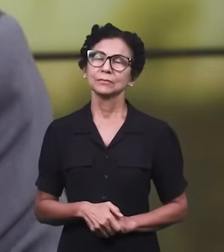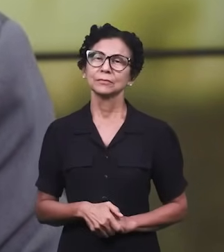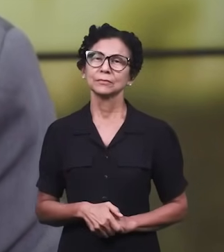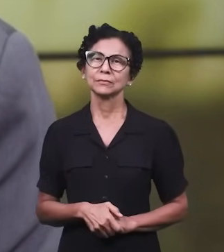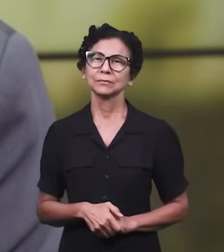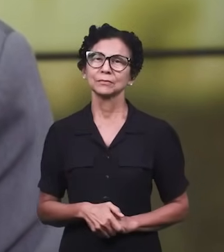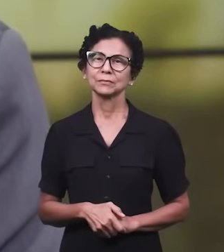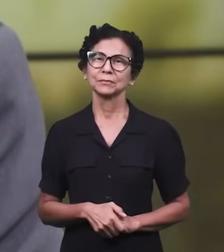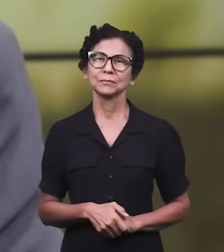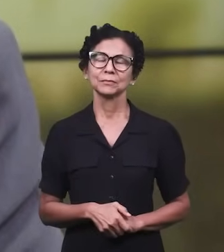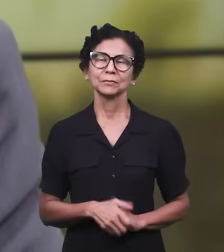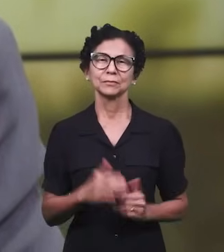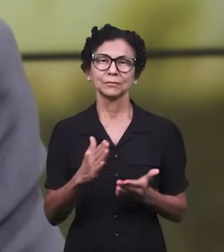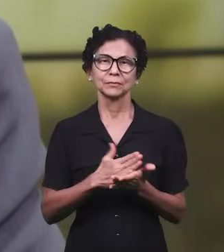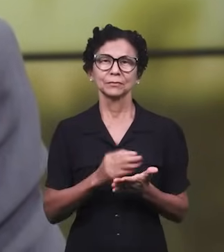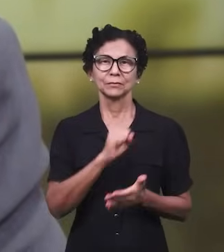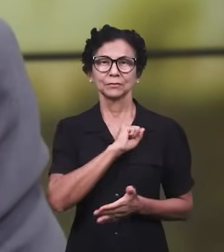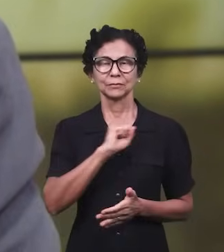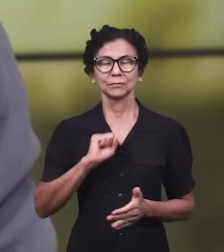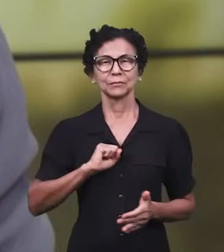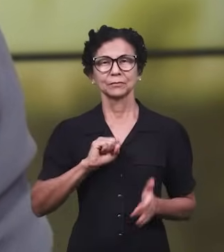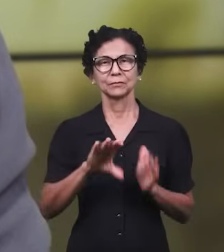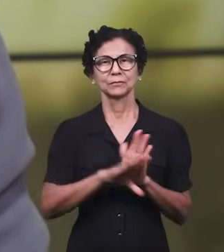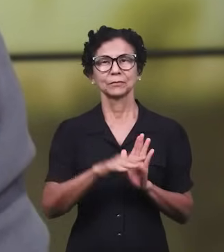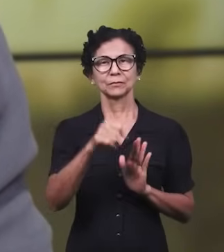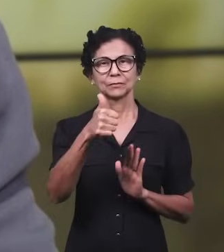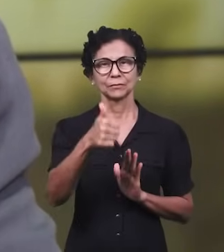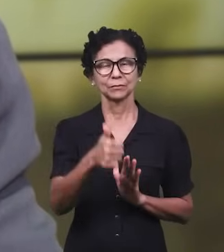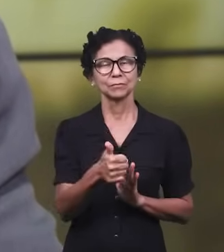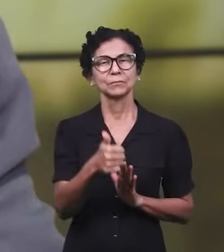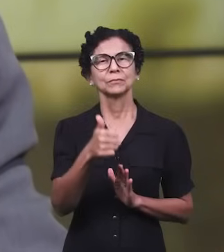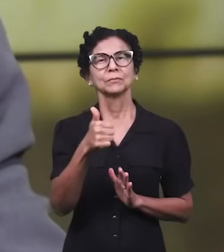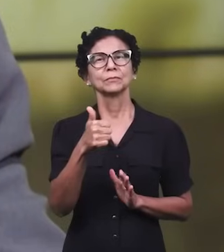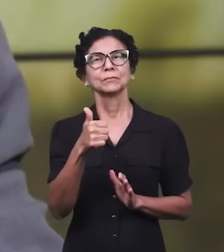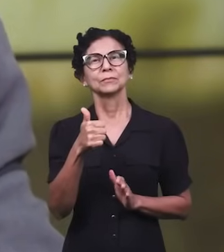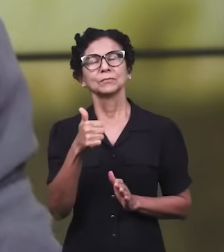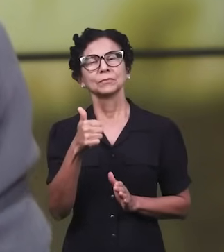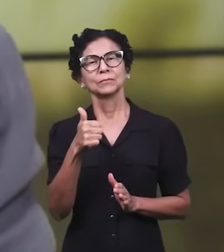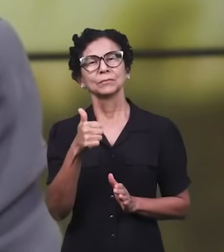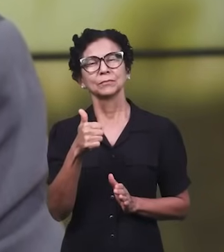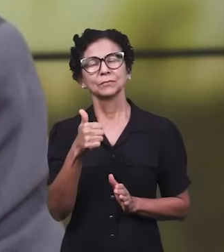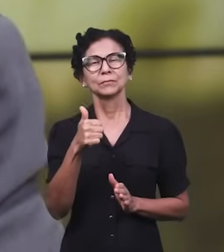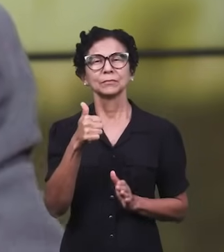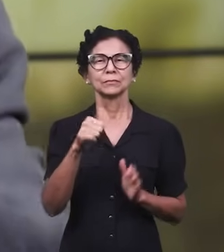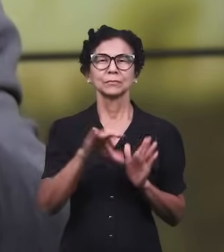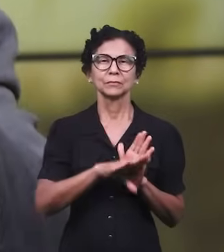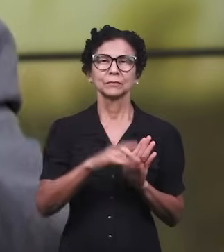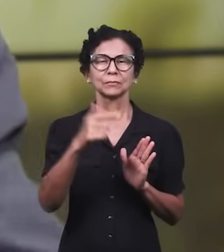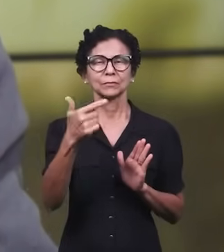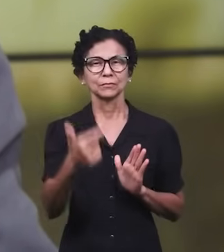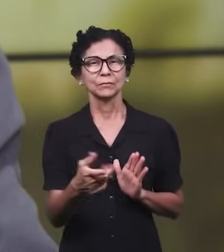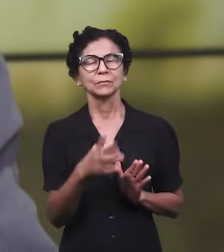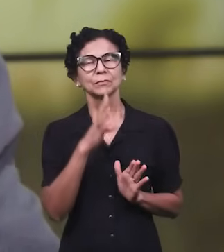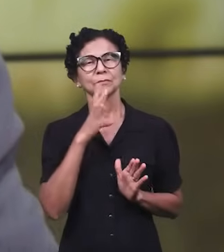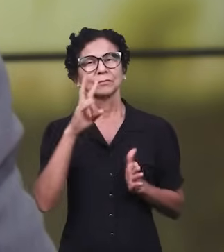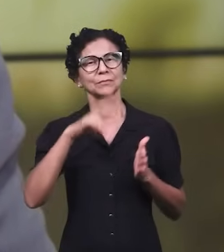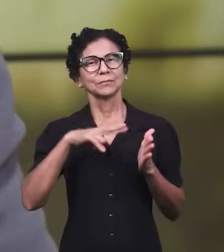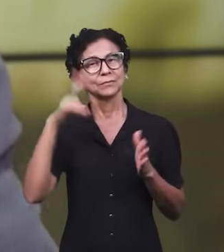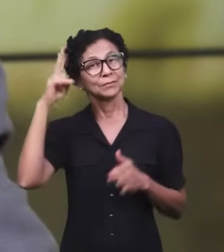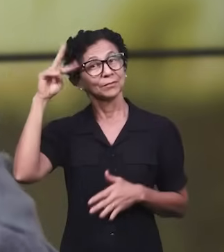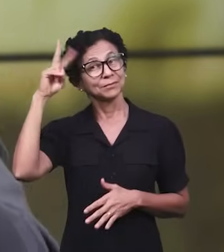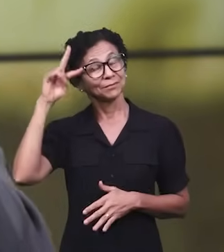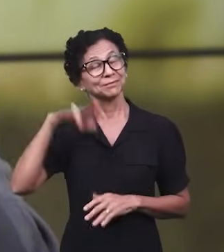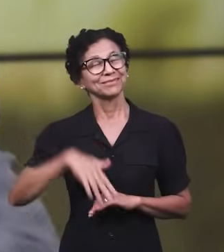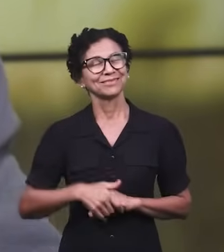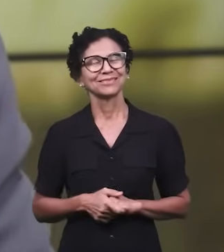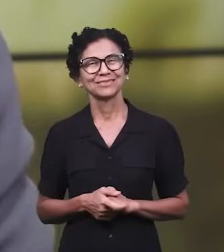o primeiro capítulo do livro de Samuel. Capítulo 1, capítulo 2, dois primeiros capítulos, você vai conhecer essa história mais